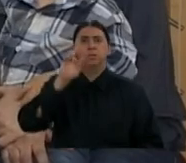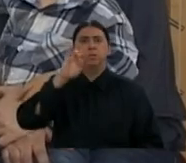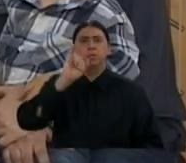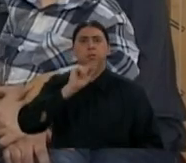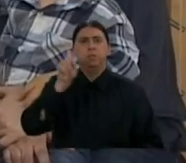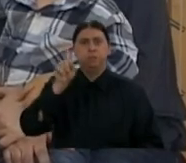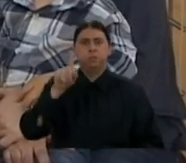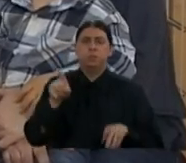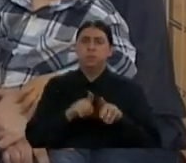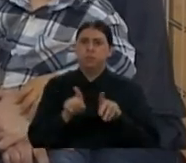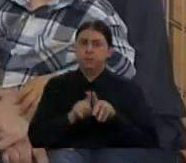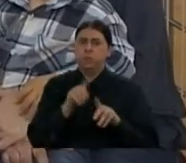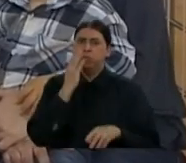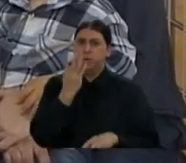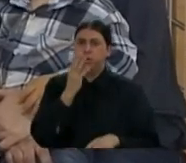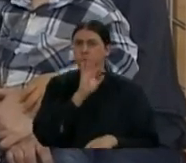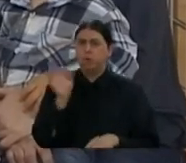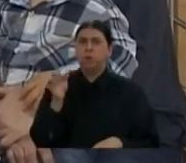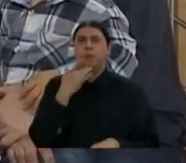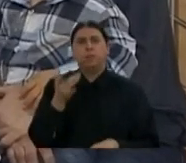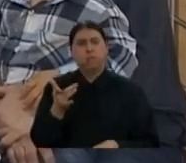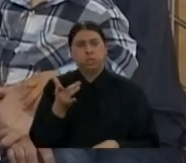quatro horas